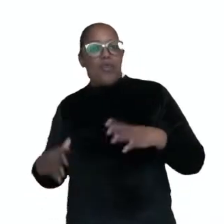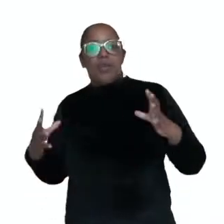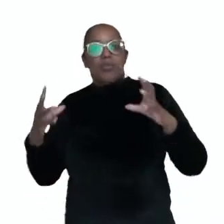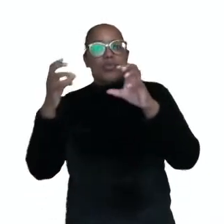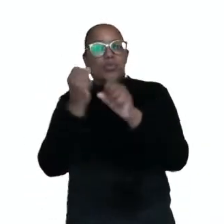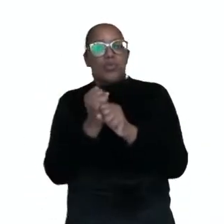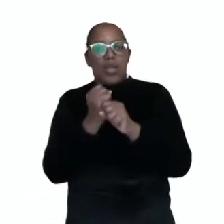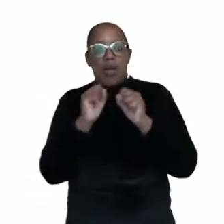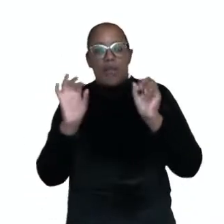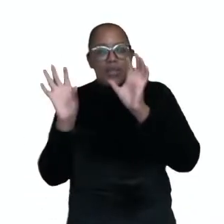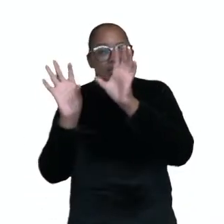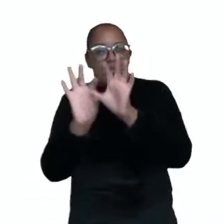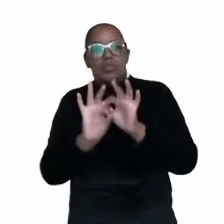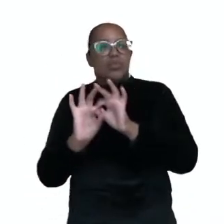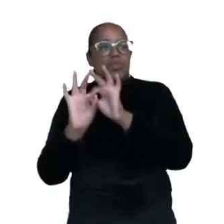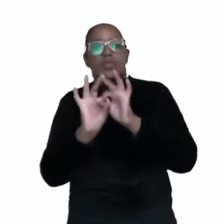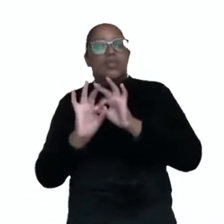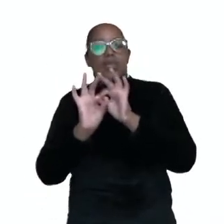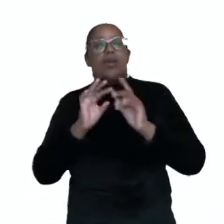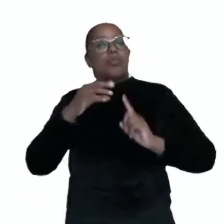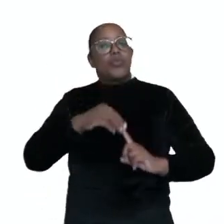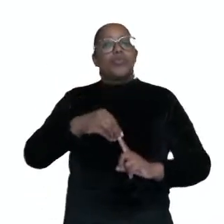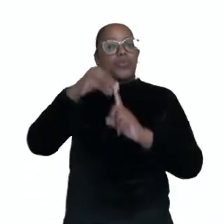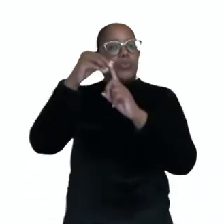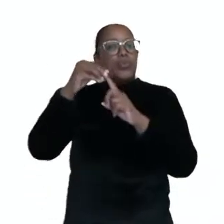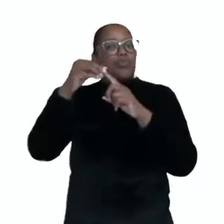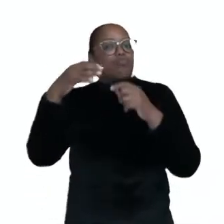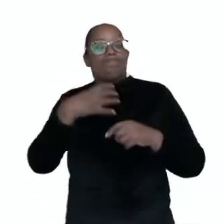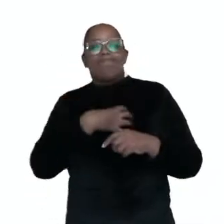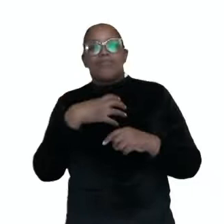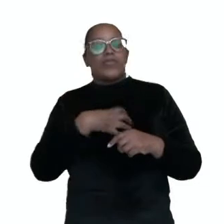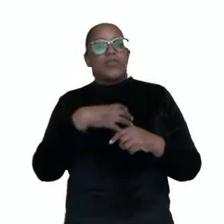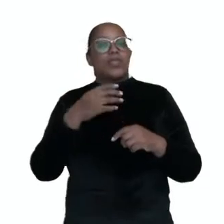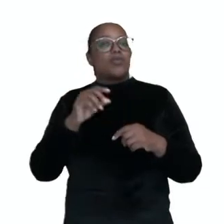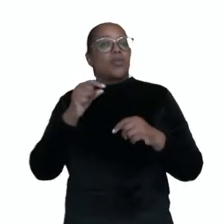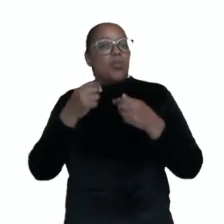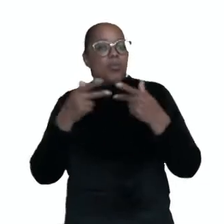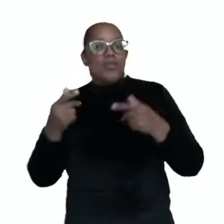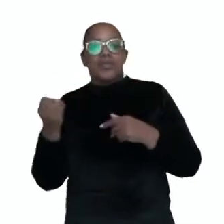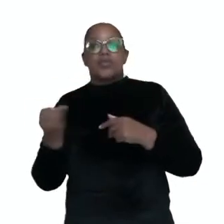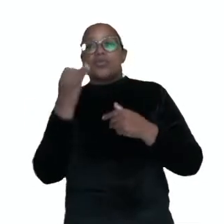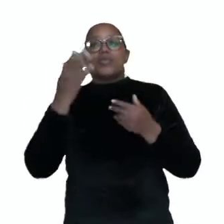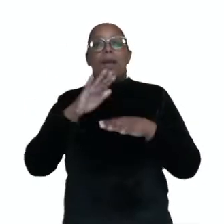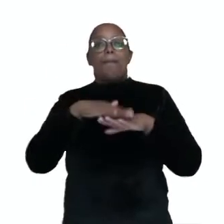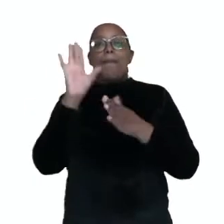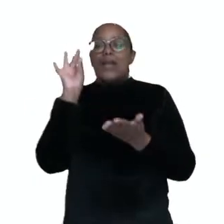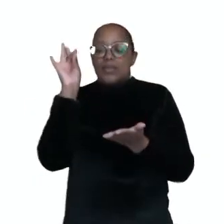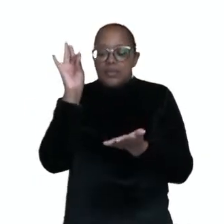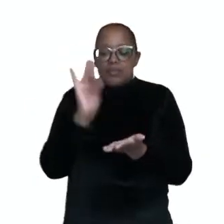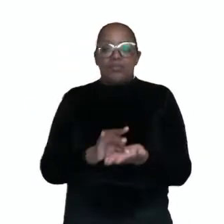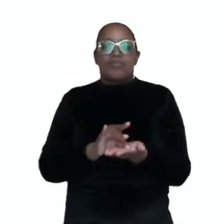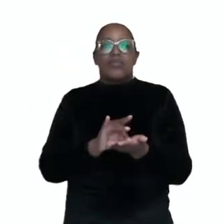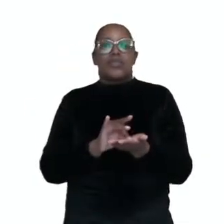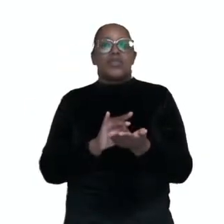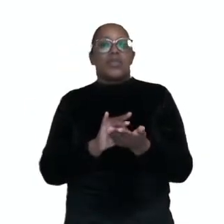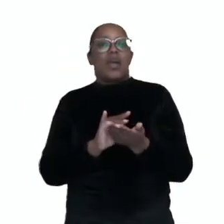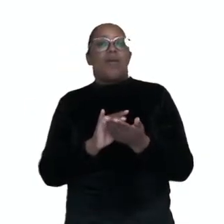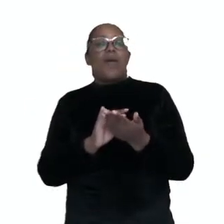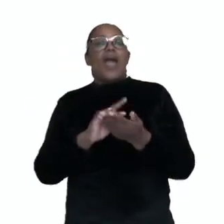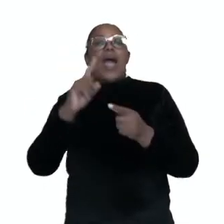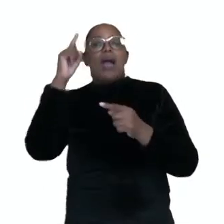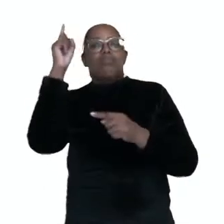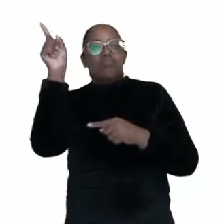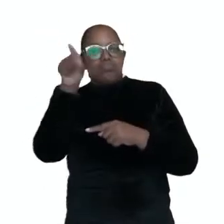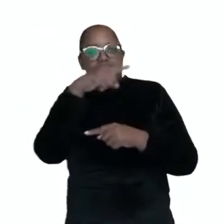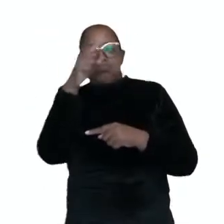a coletividade em um único corpo. Uma das principais marcas do totalitarismo é a anulação